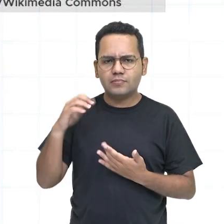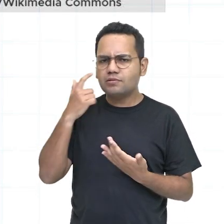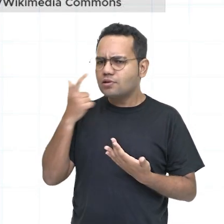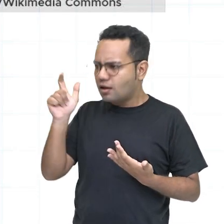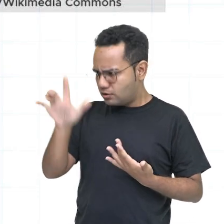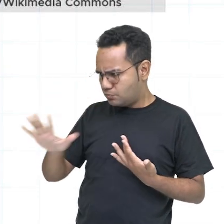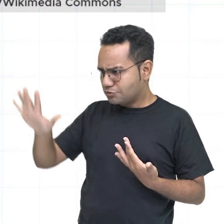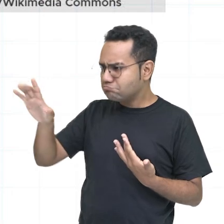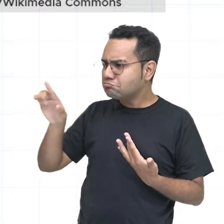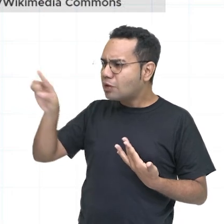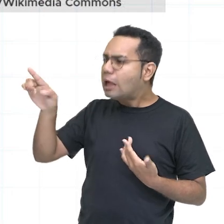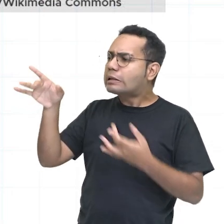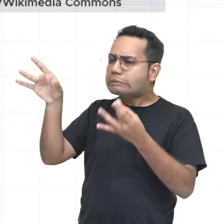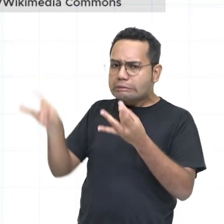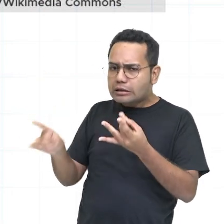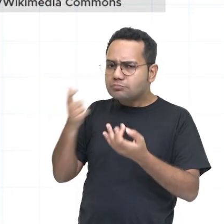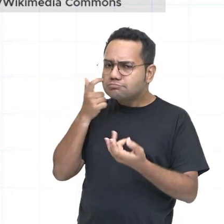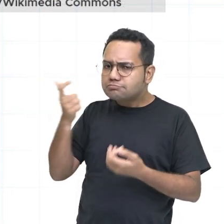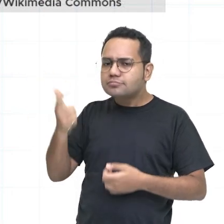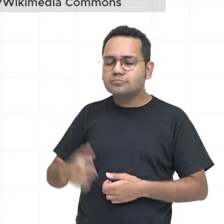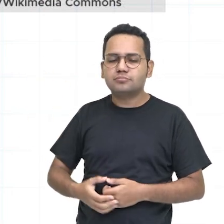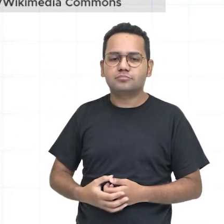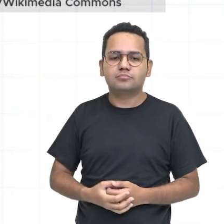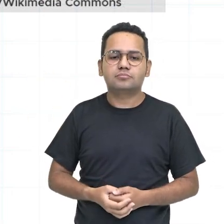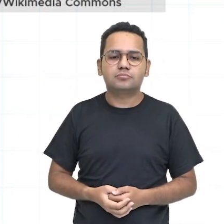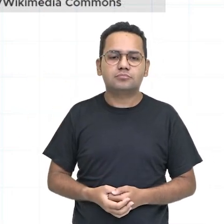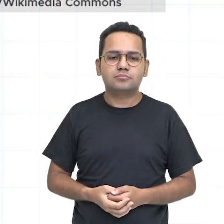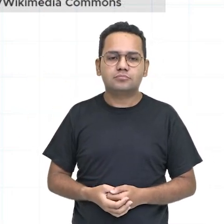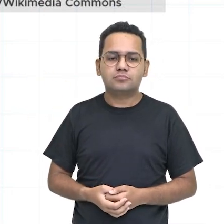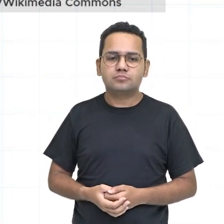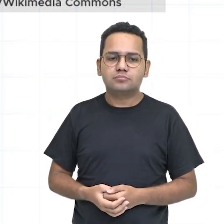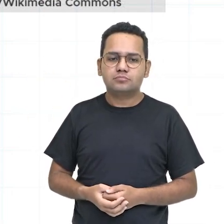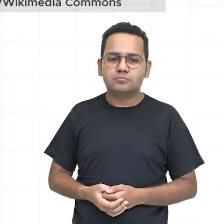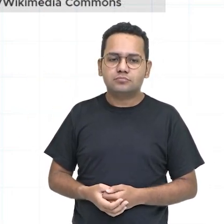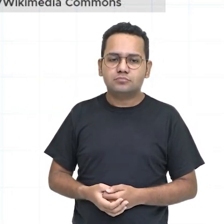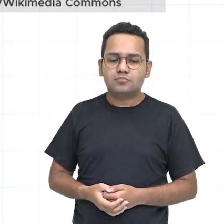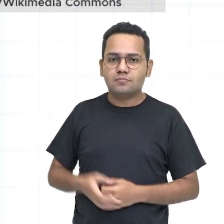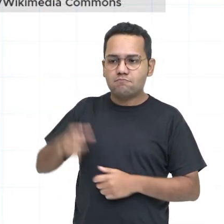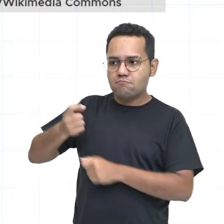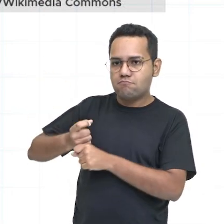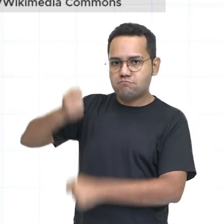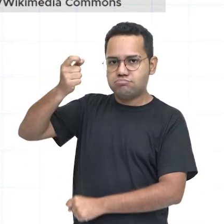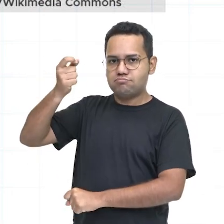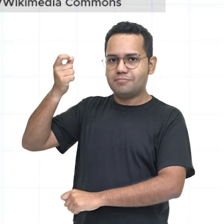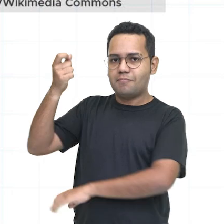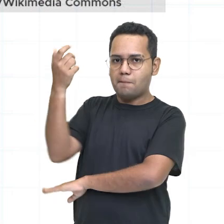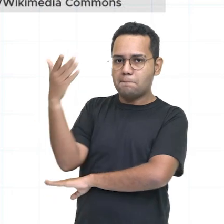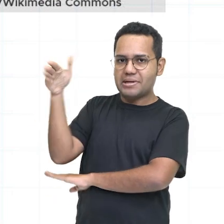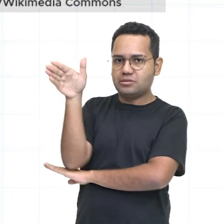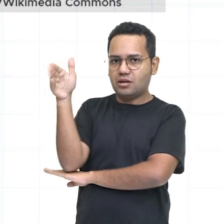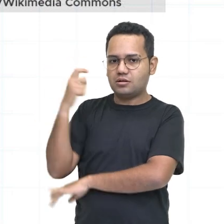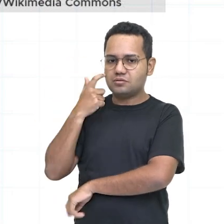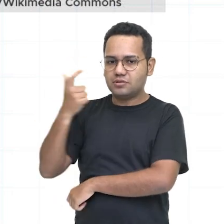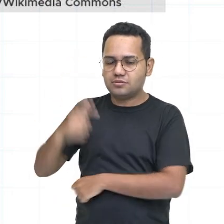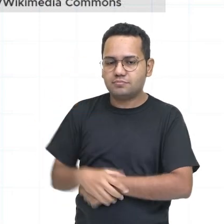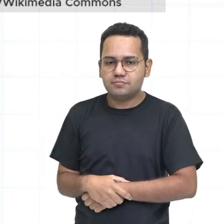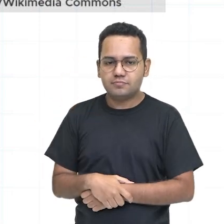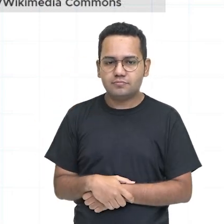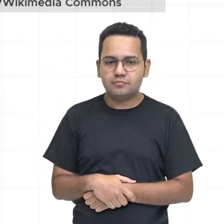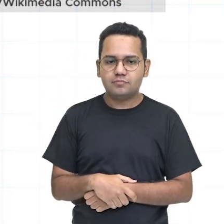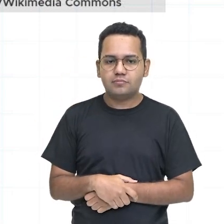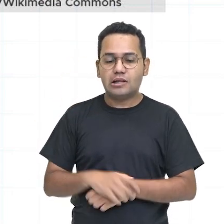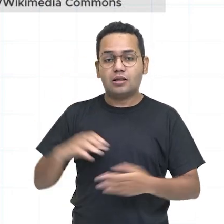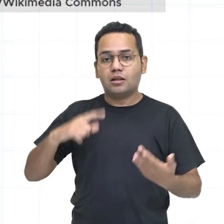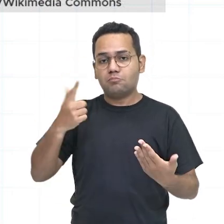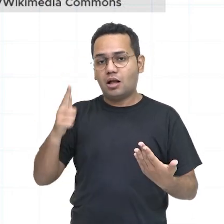ó. Nós temos aqui uma bandeira. Nós temos aqui, ó,